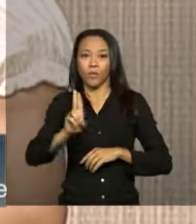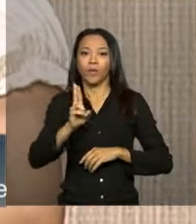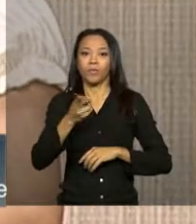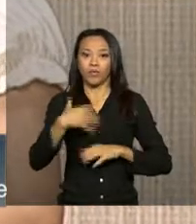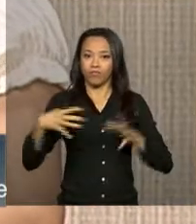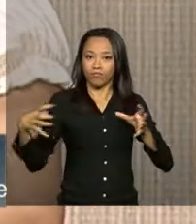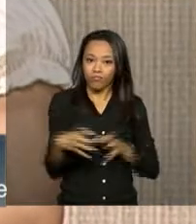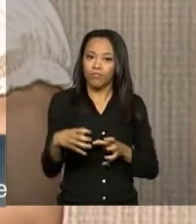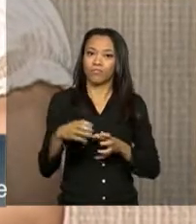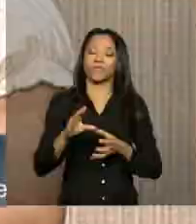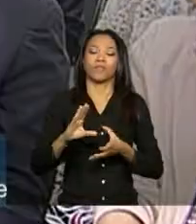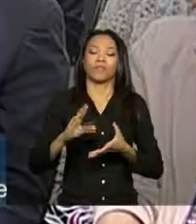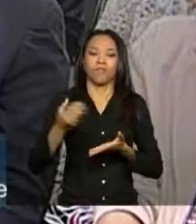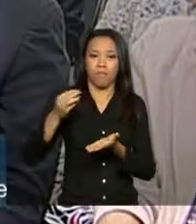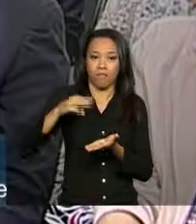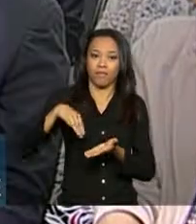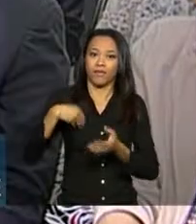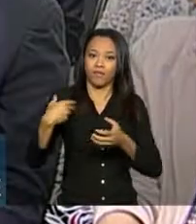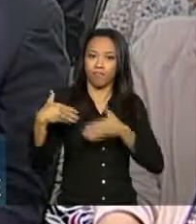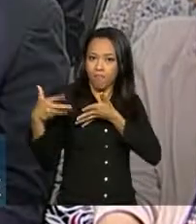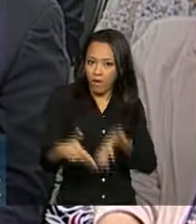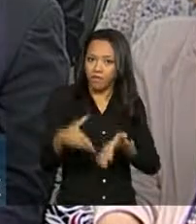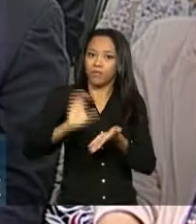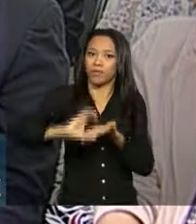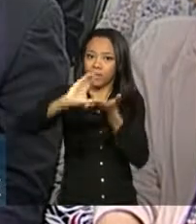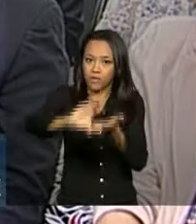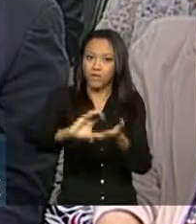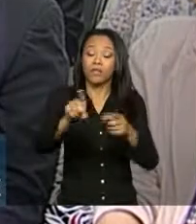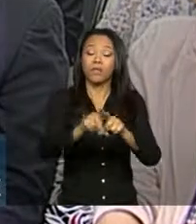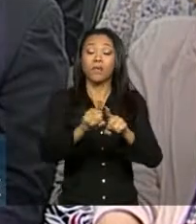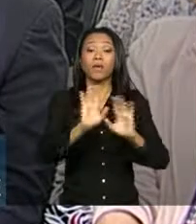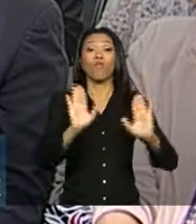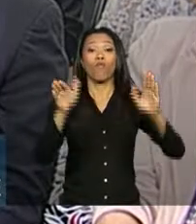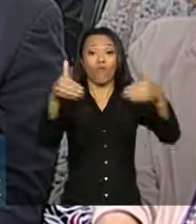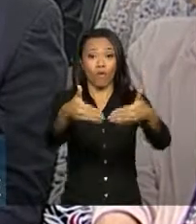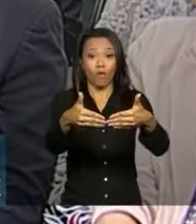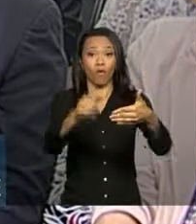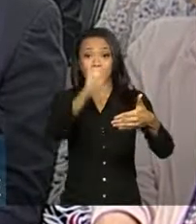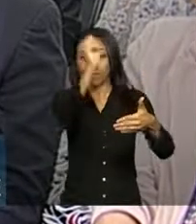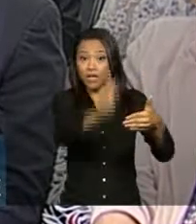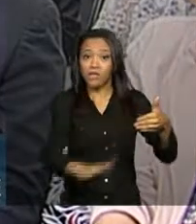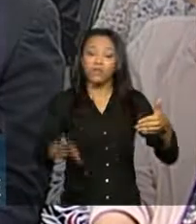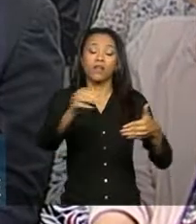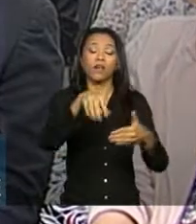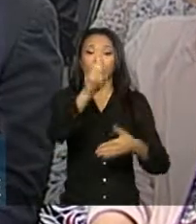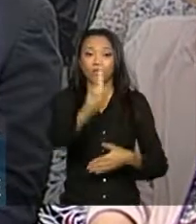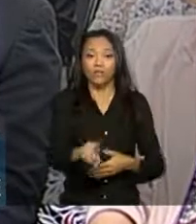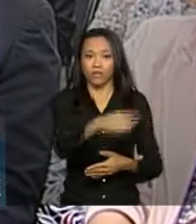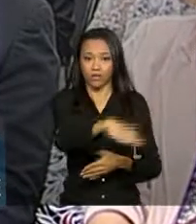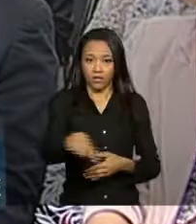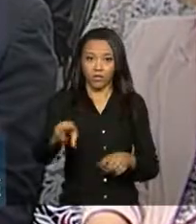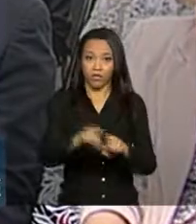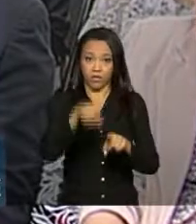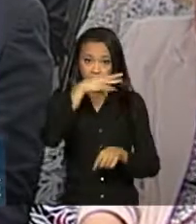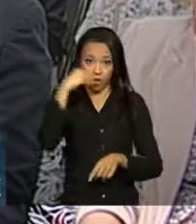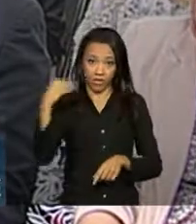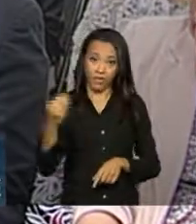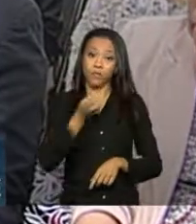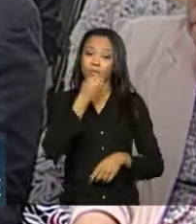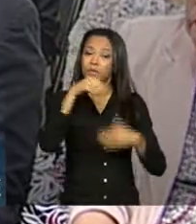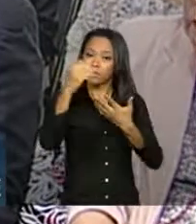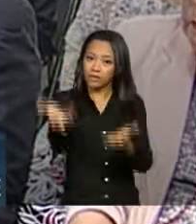representantes do governo o fórum nacional desse ao fórum nacional dos direitos da criança e adolescente também damos